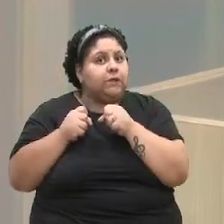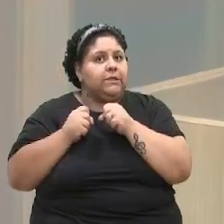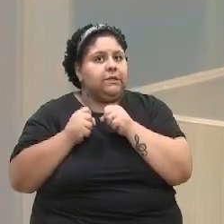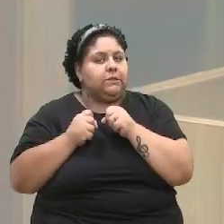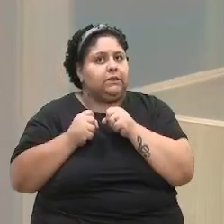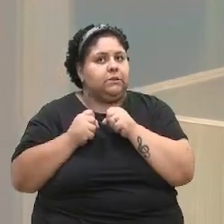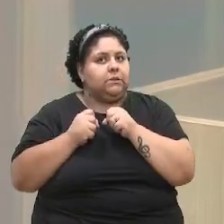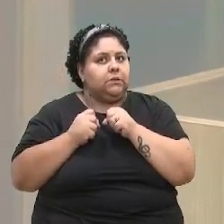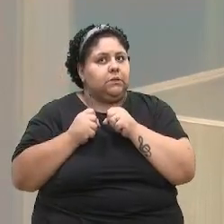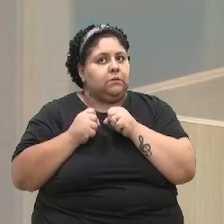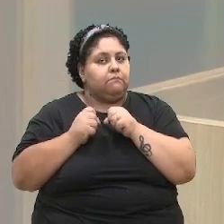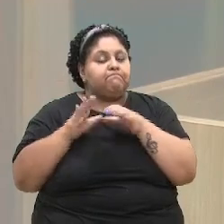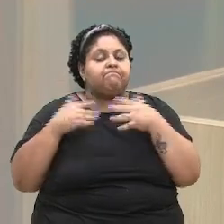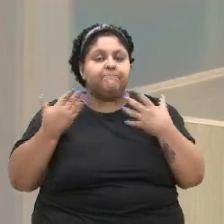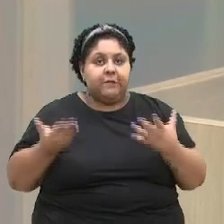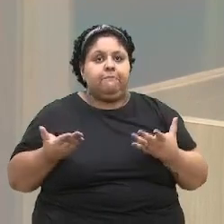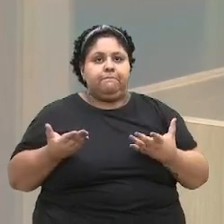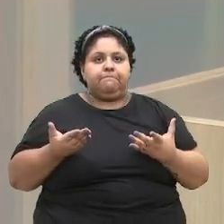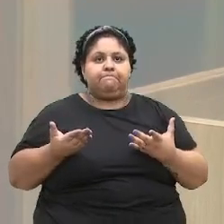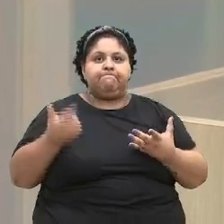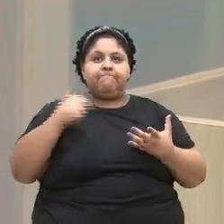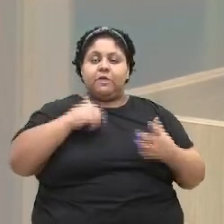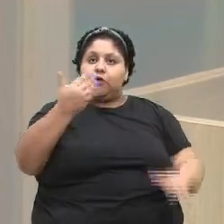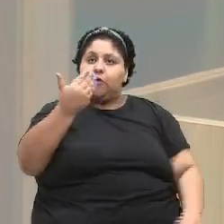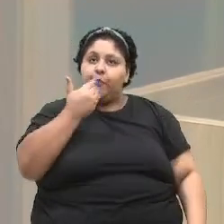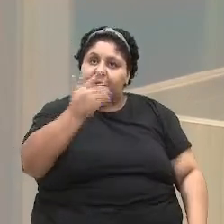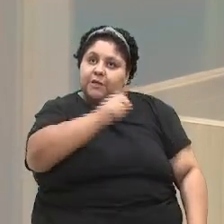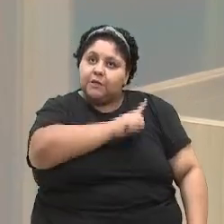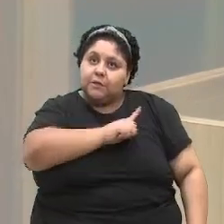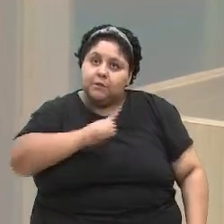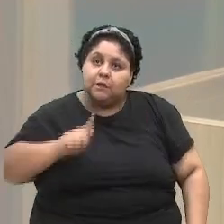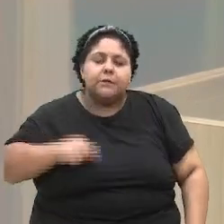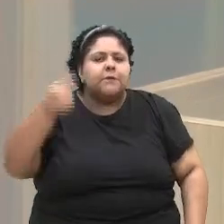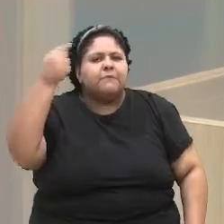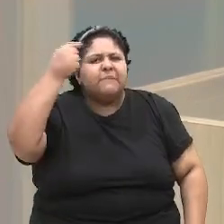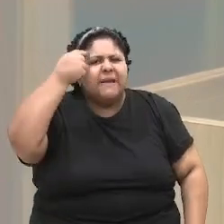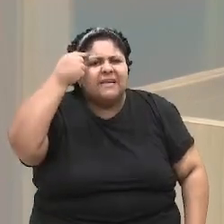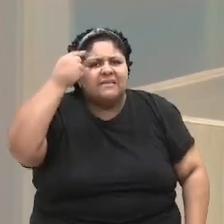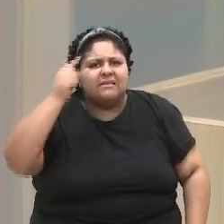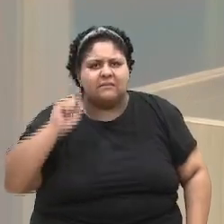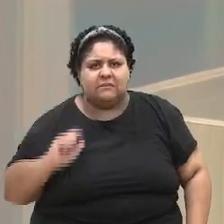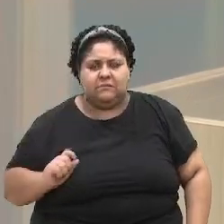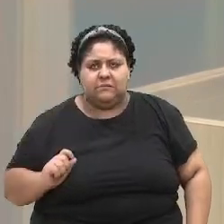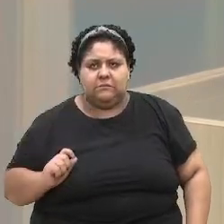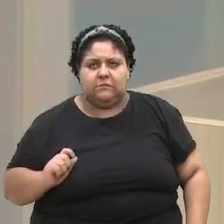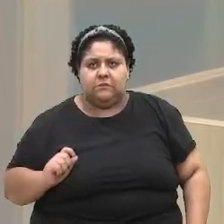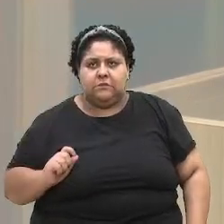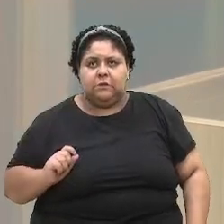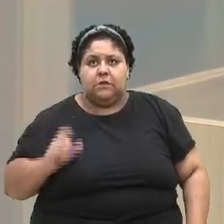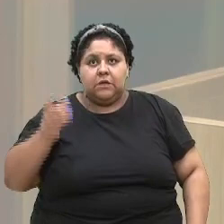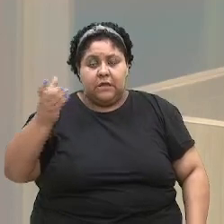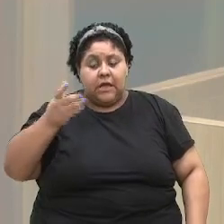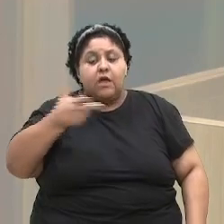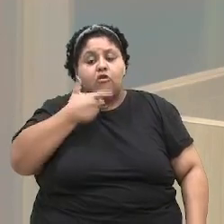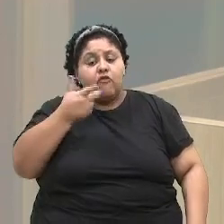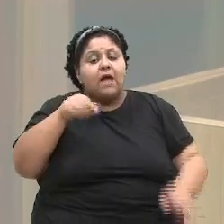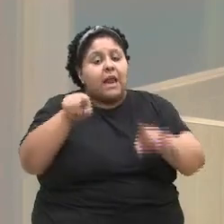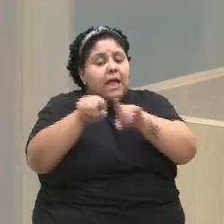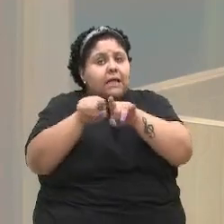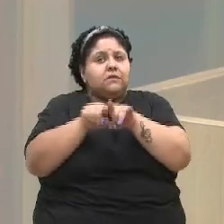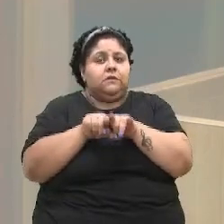inteira então eu peço senhor Governador reflita sobre isso e quero deixar